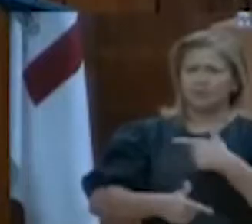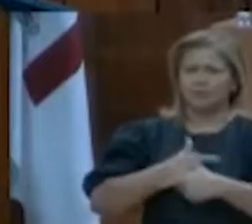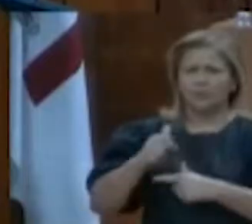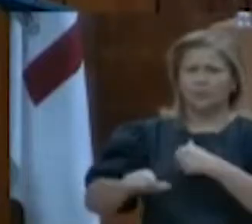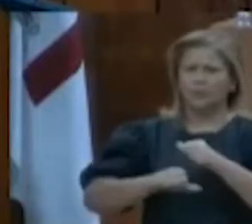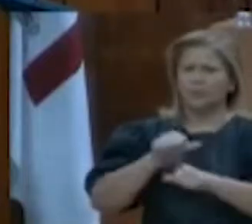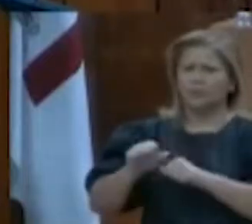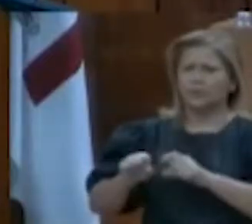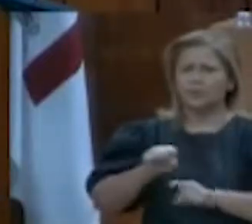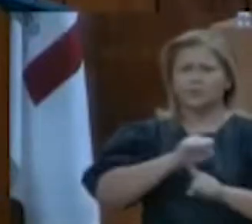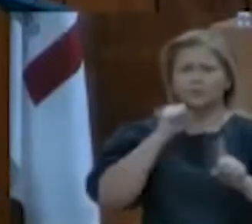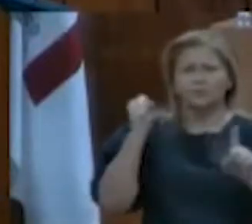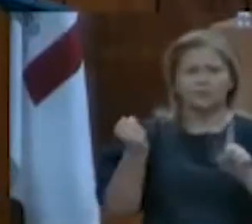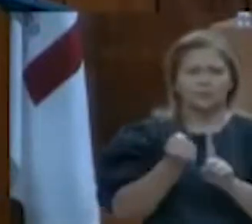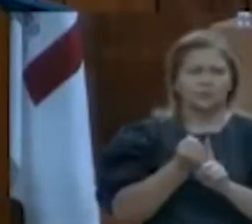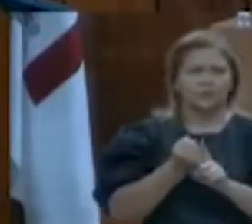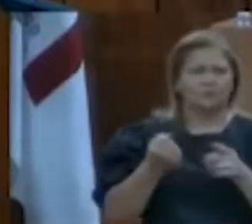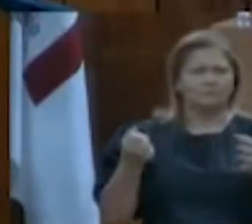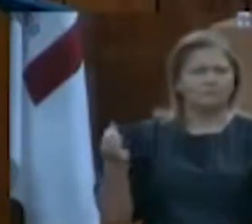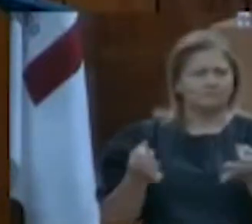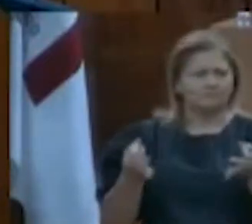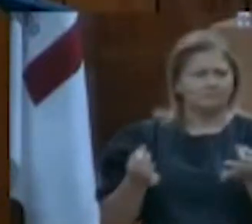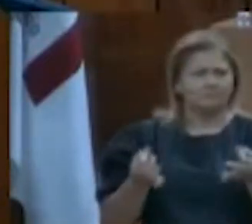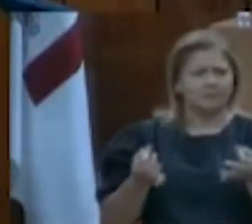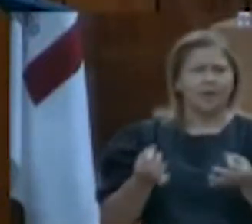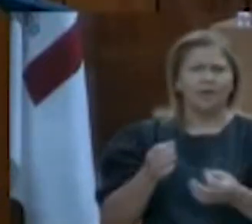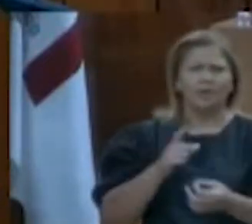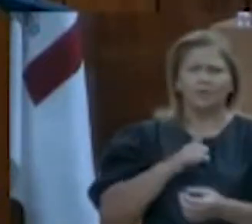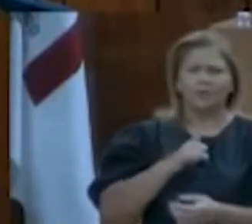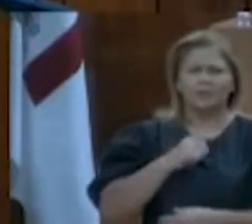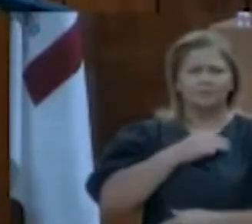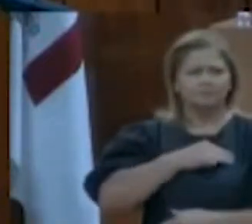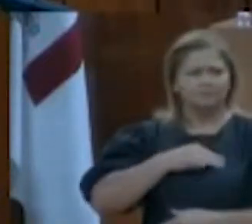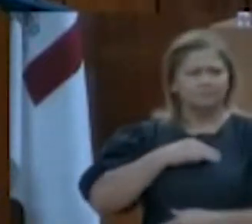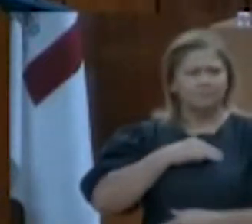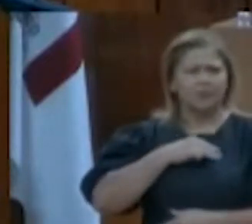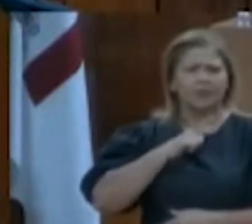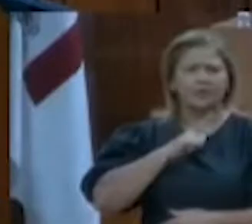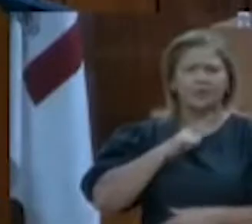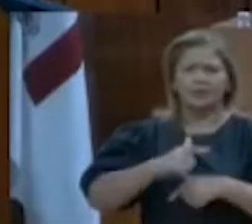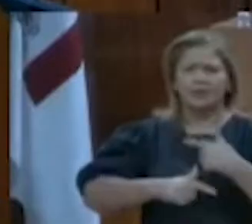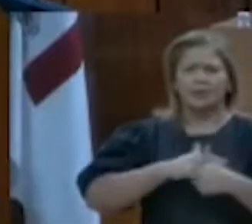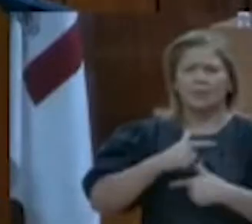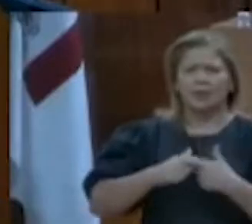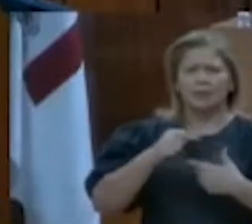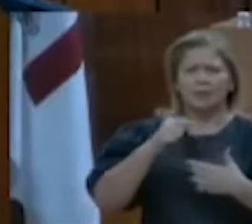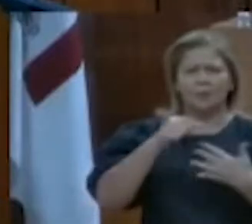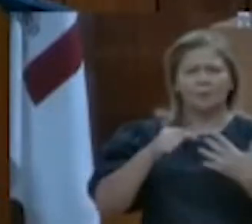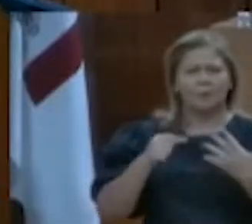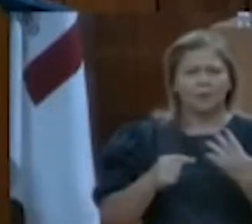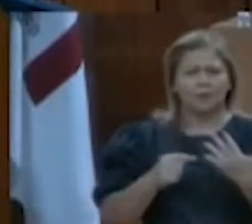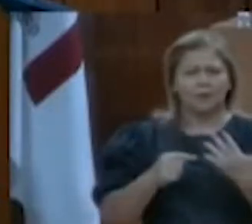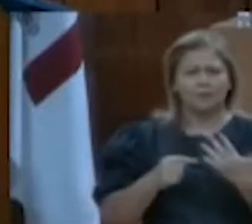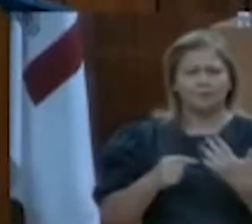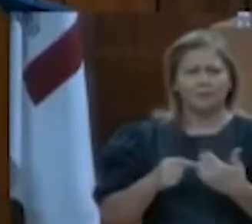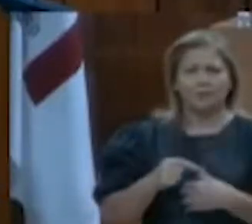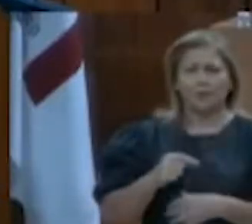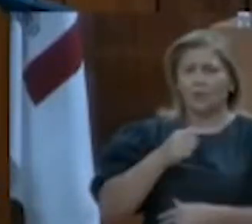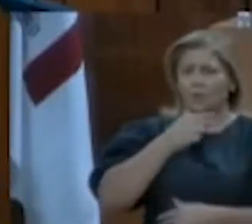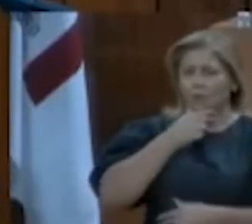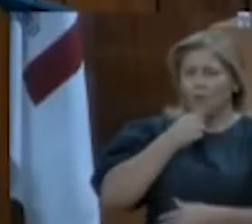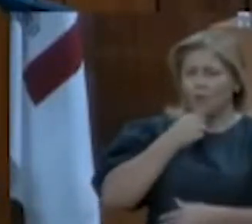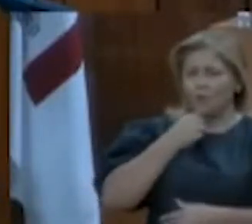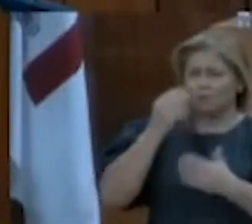social. É uma missão que reclama muitos atributos para cumpri-la. Para Winston Churchill, aspas,